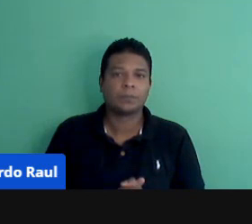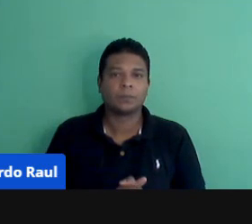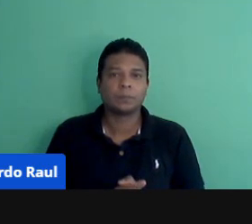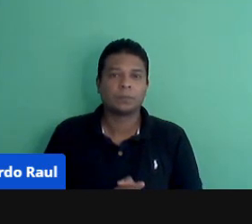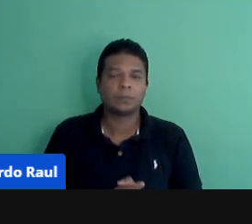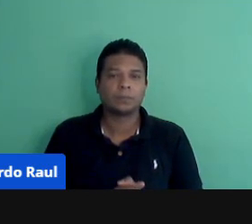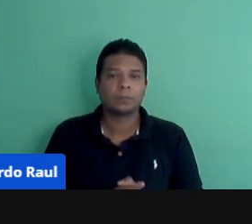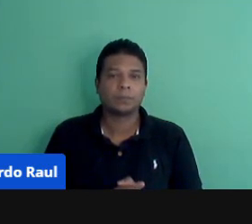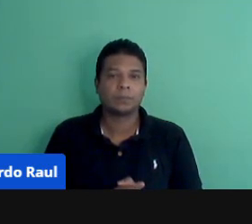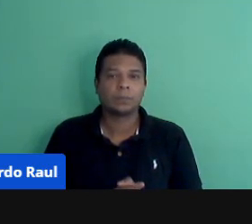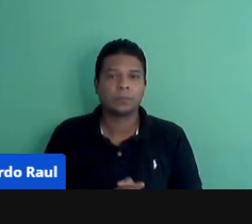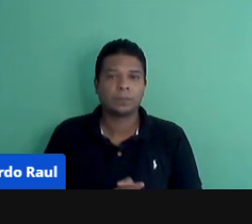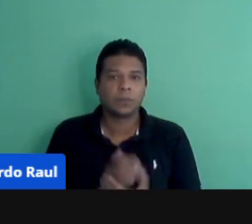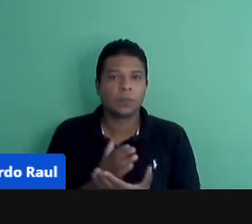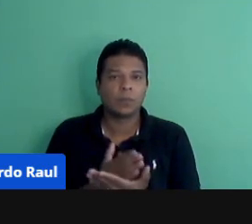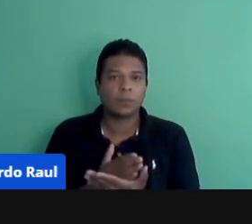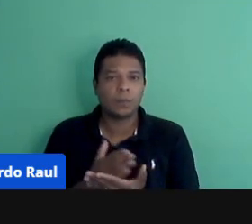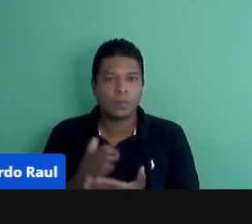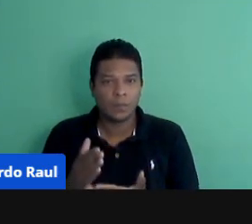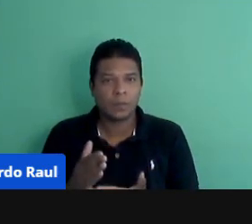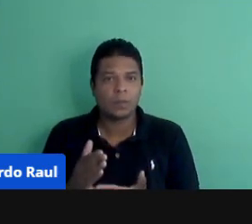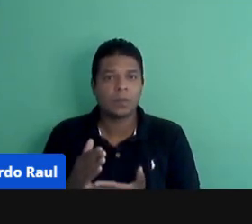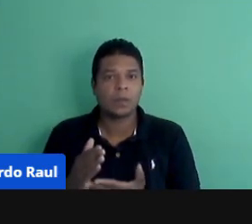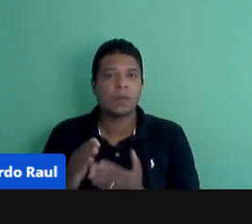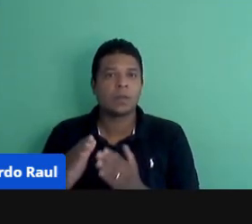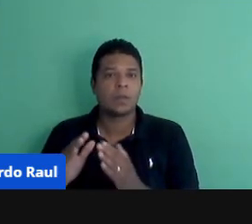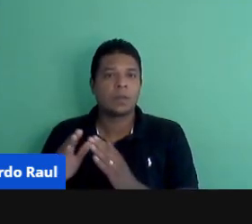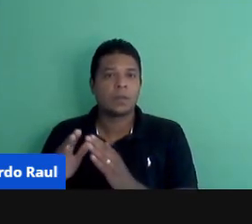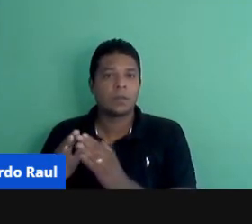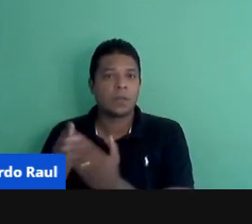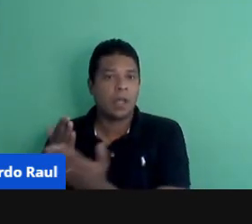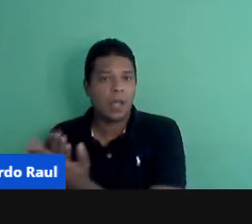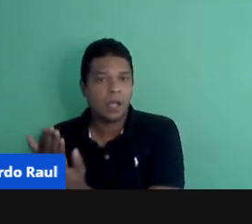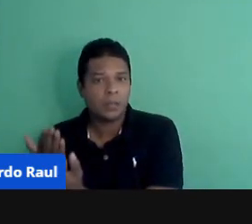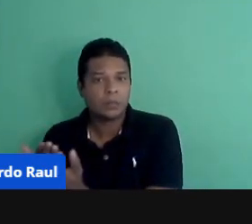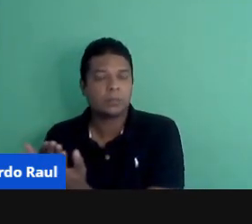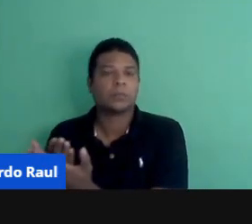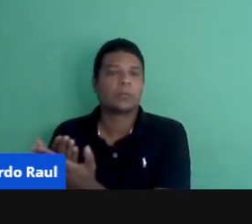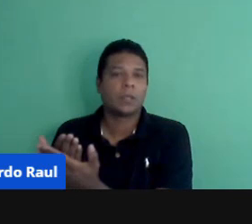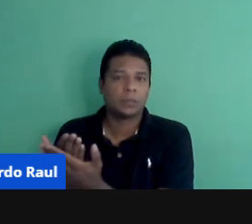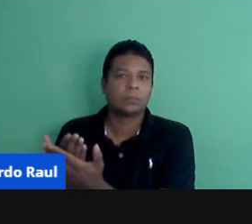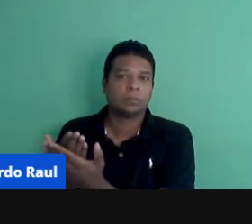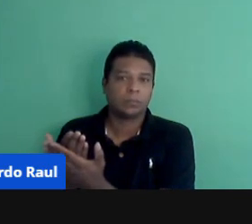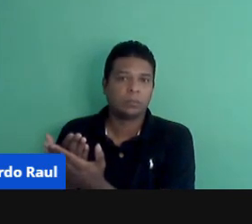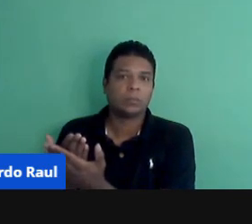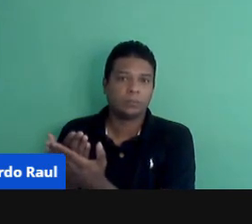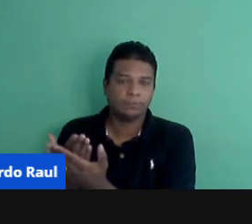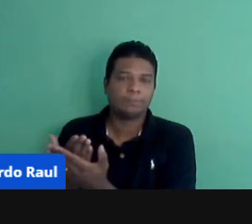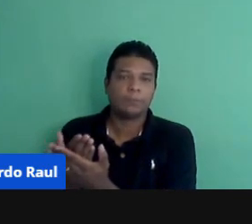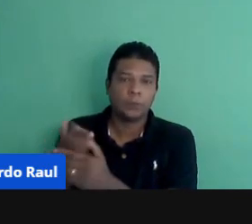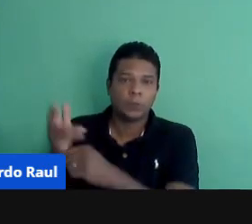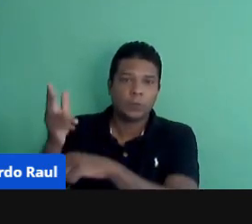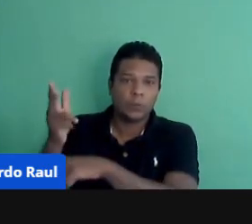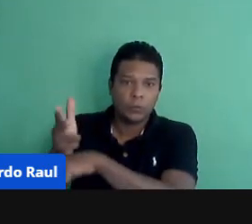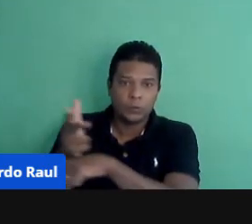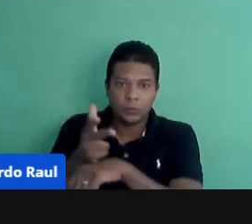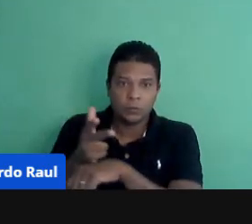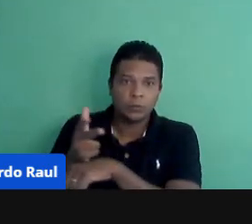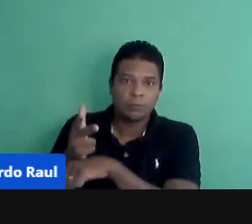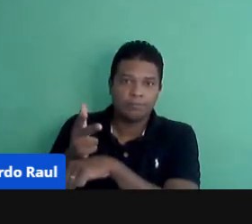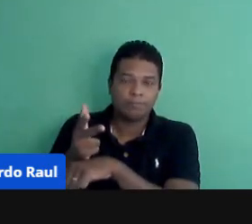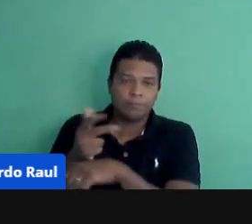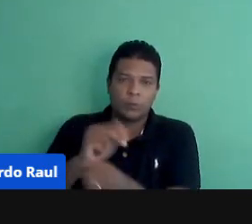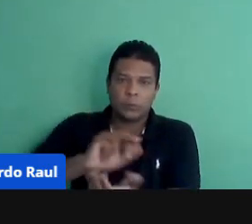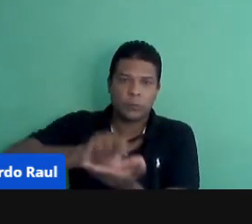Então, continuamos com as aulas dessa forma, continuamos com as videoaulas, e de todas as maneiras que o aluno